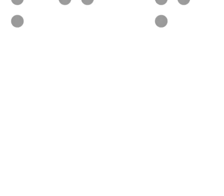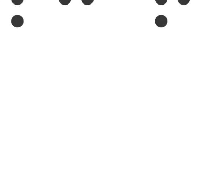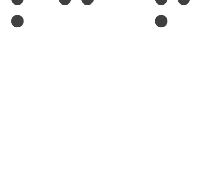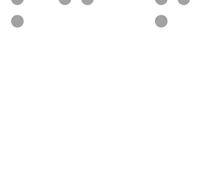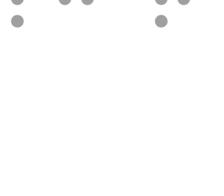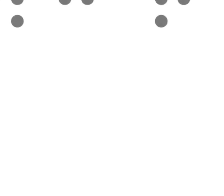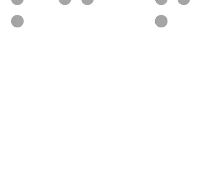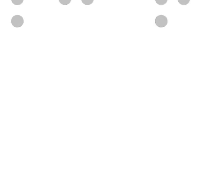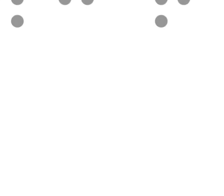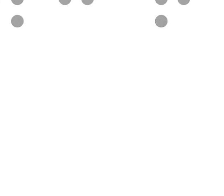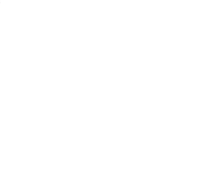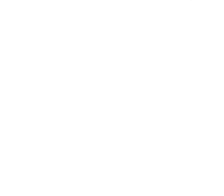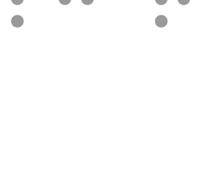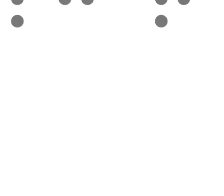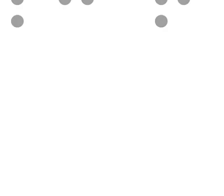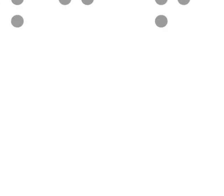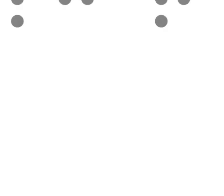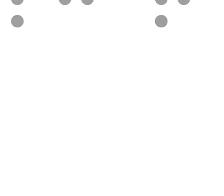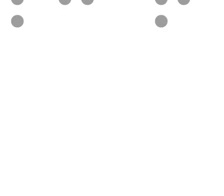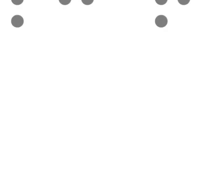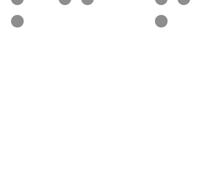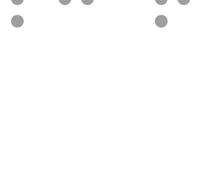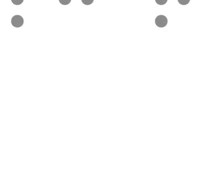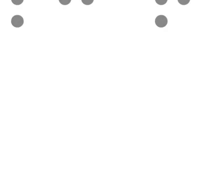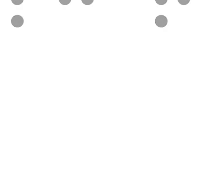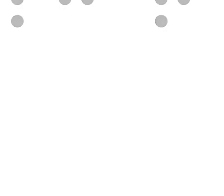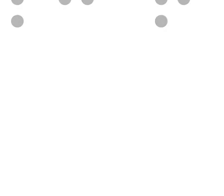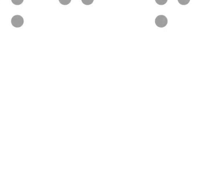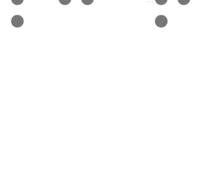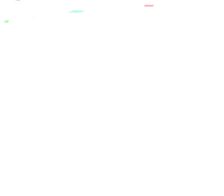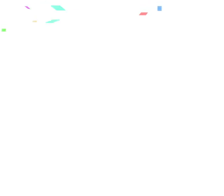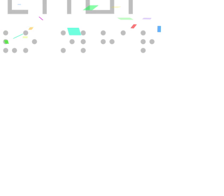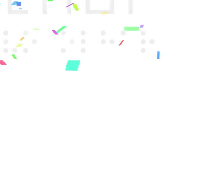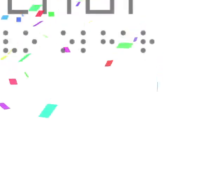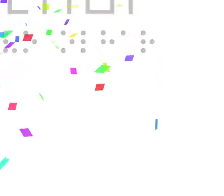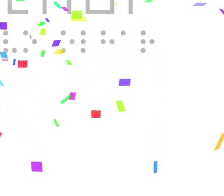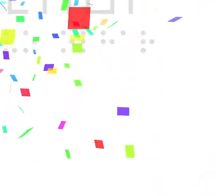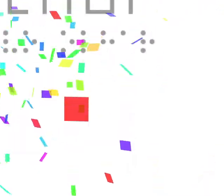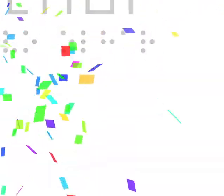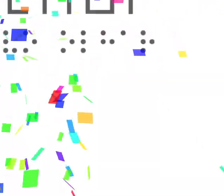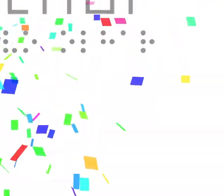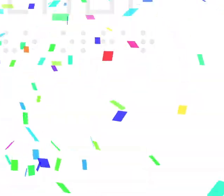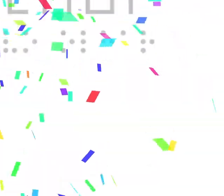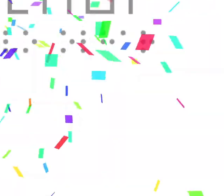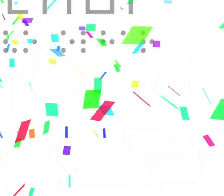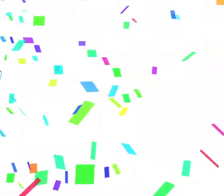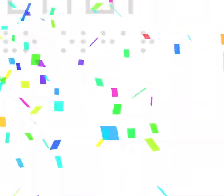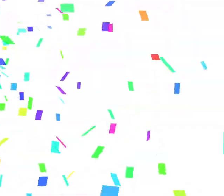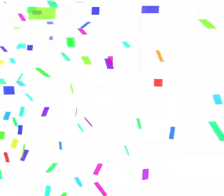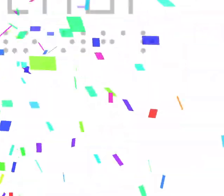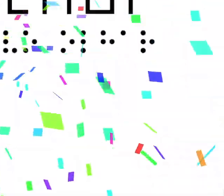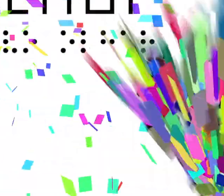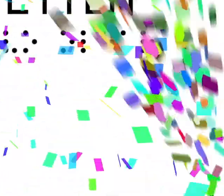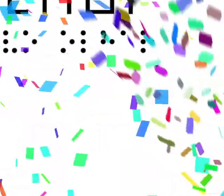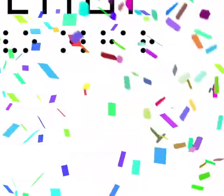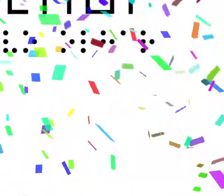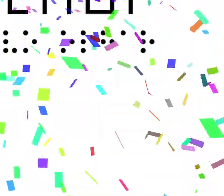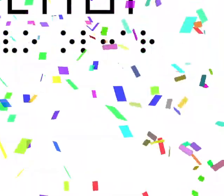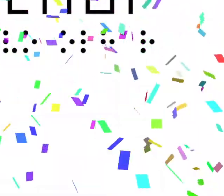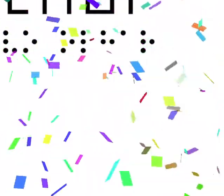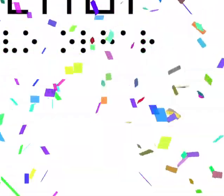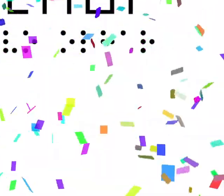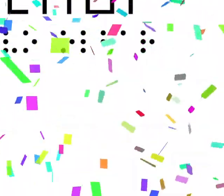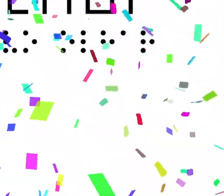Na tela branca ao centro, o título em braille em letras pretas pisca. Um novo olhar. Confetes na tela. Surge, no